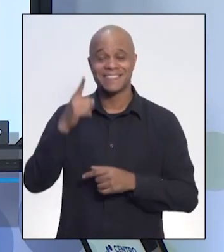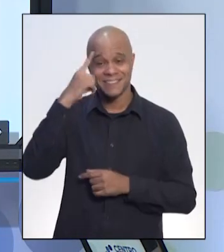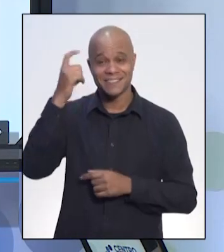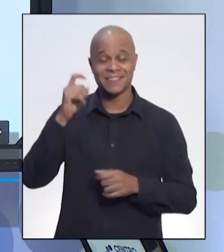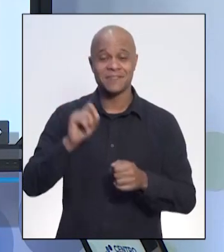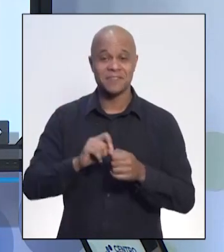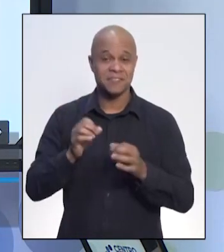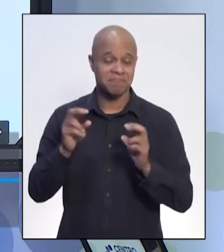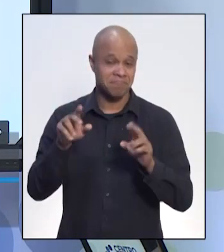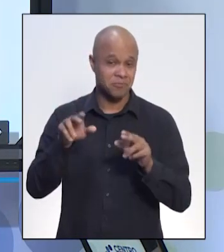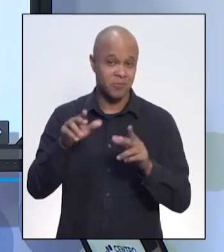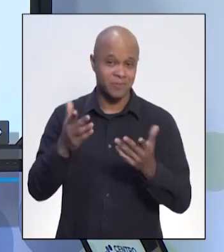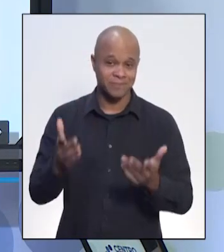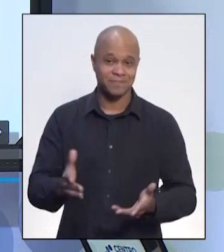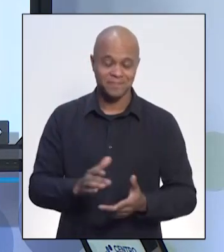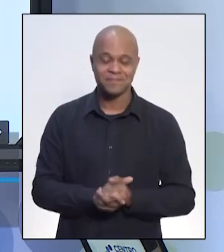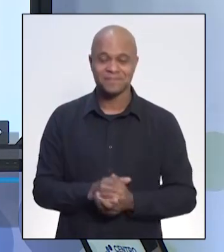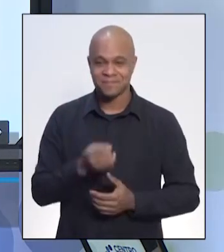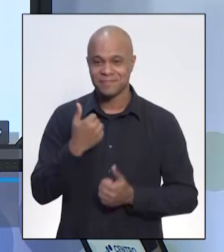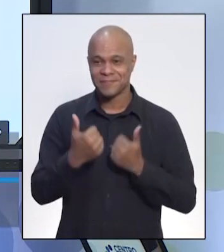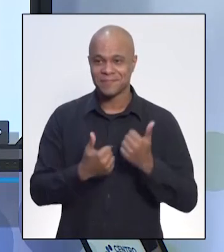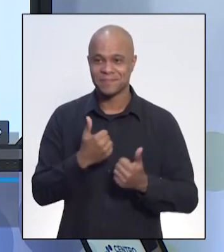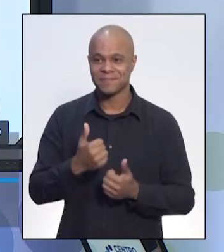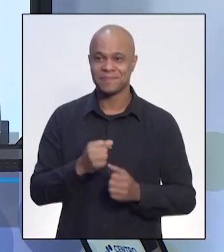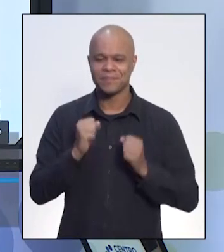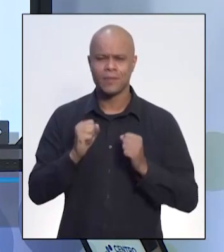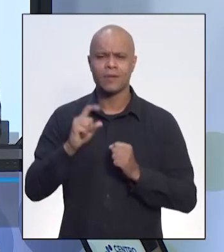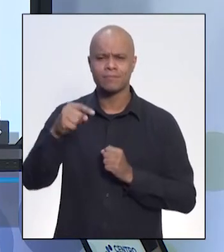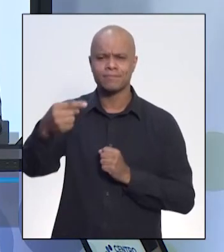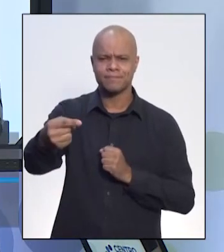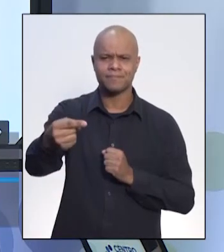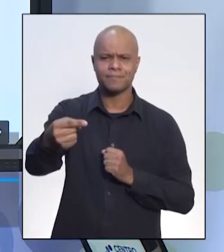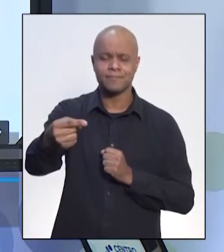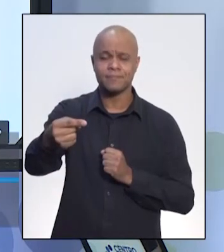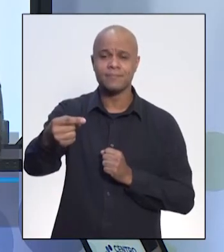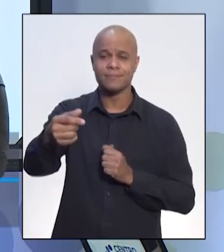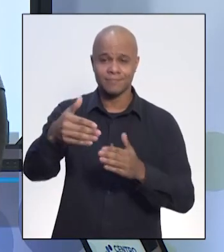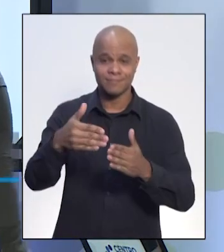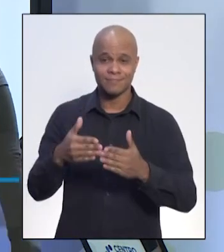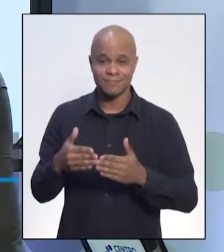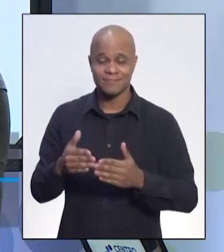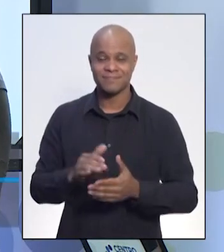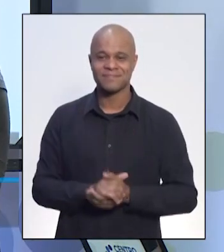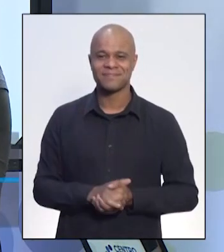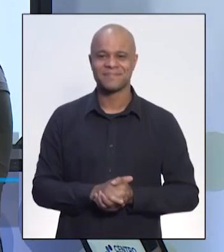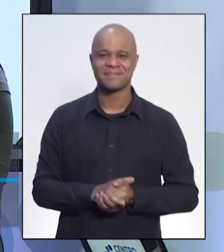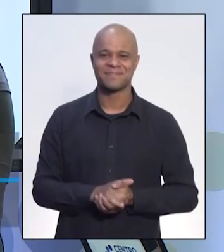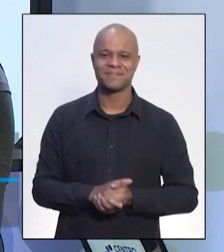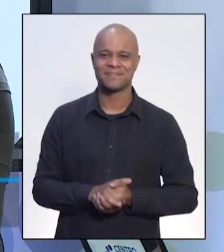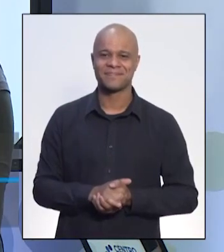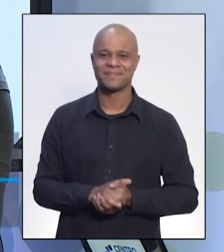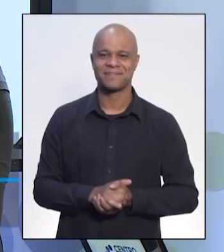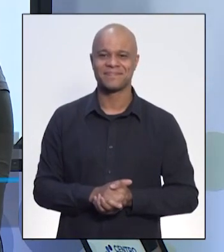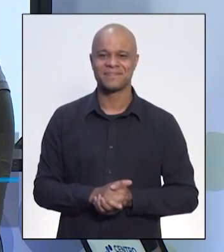área, base vezes altura. Tudo bem? Podemos ir para o próximo? Então, por favor, item C na tela.